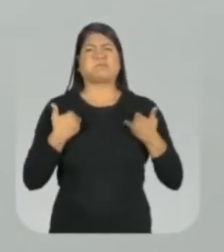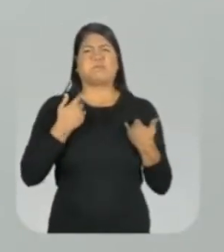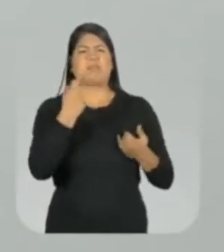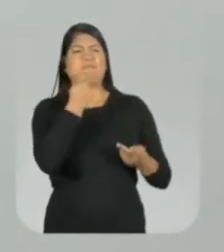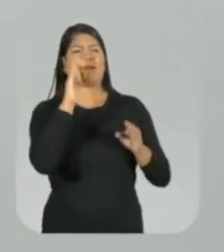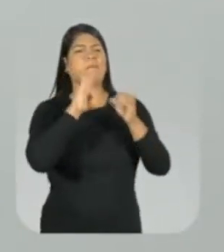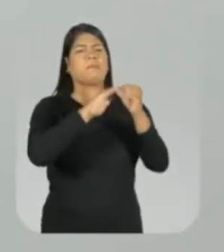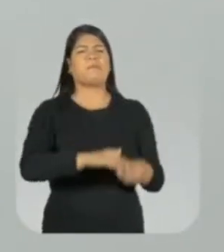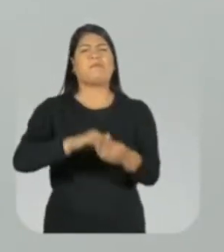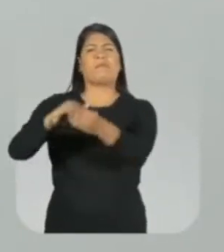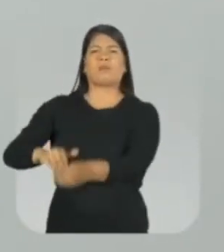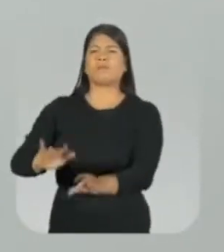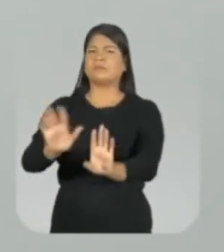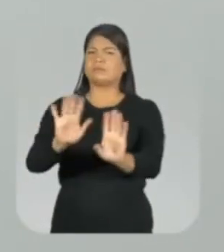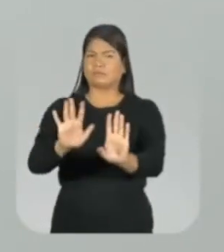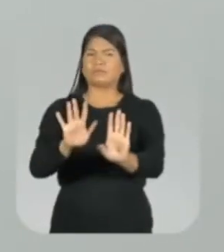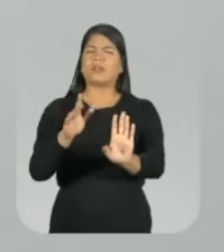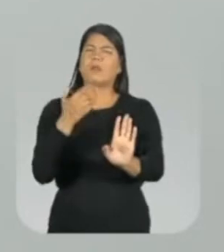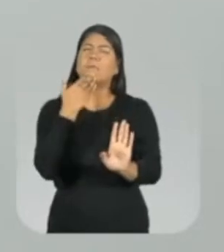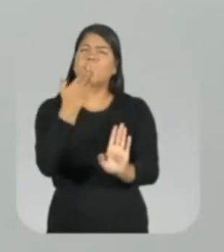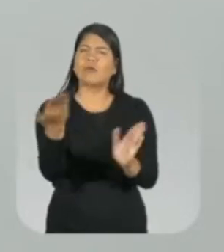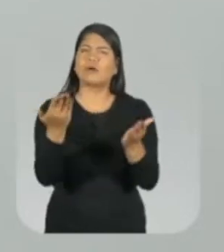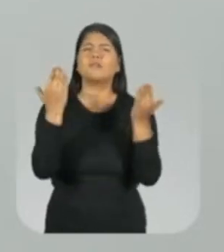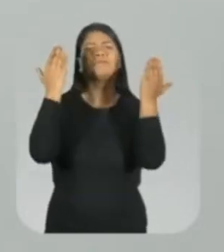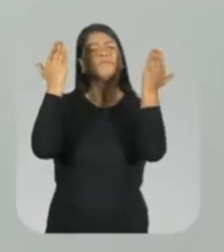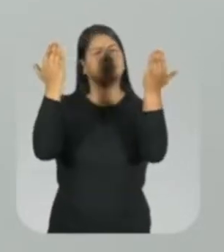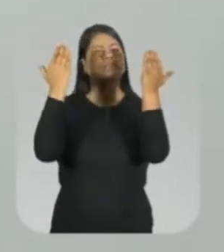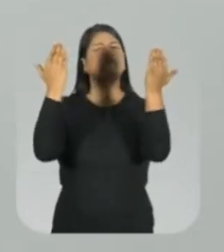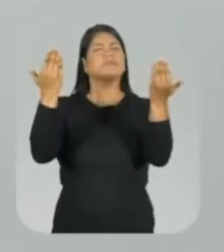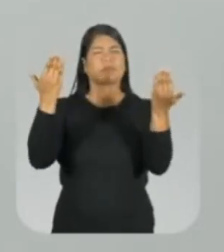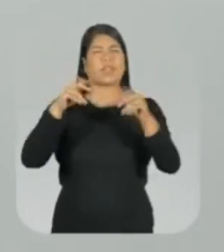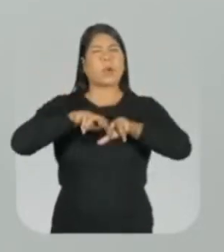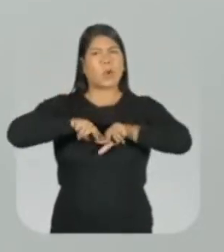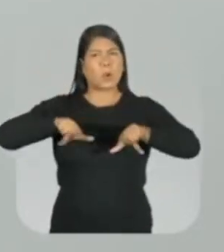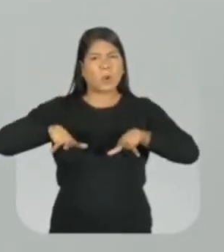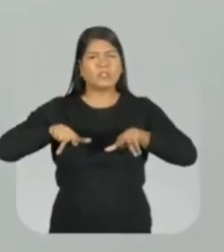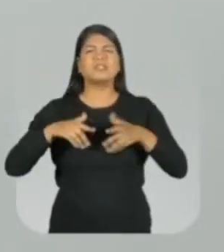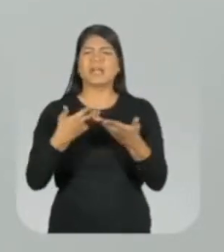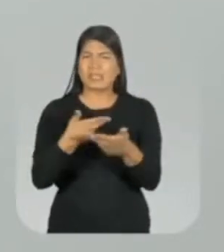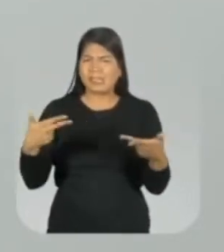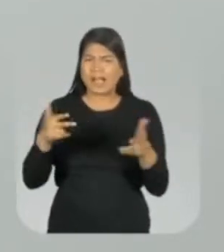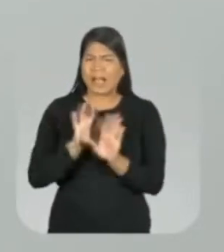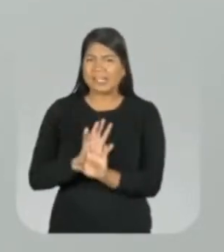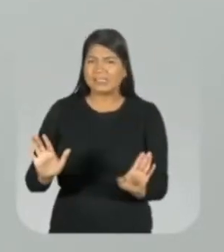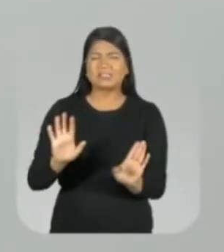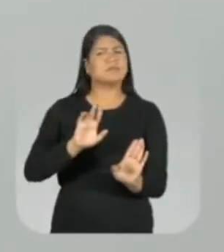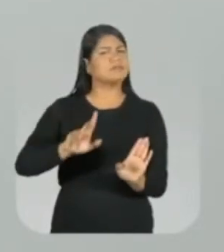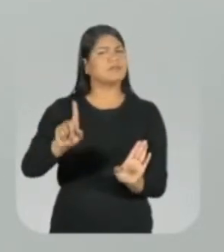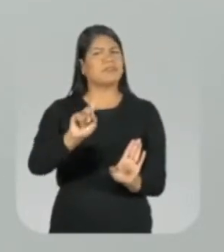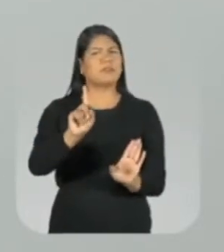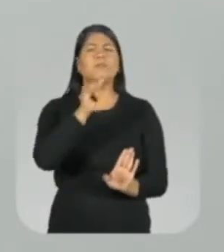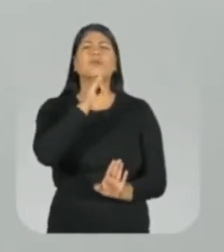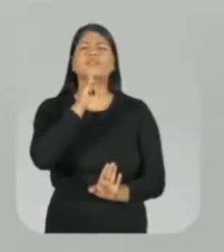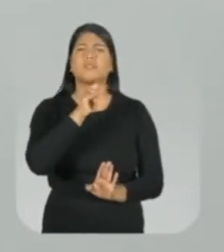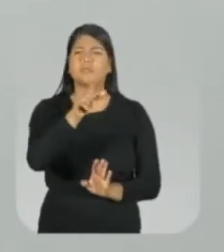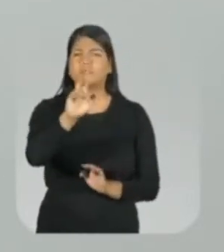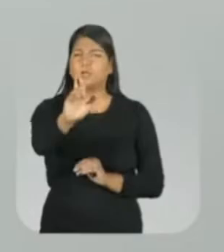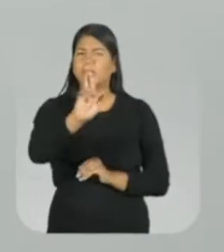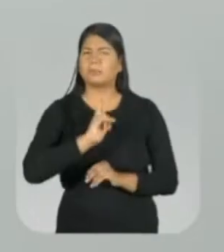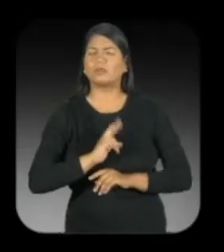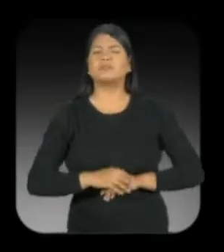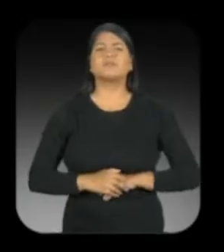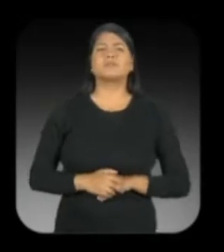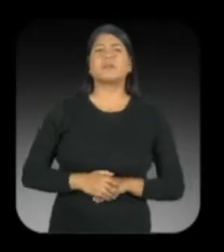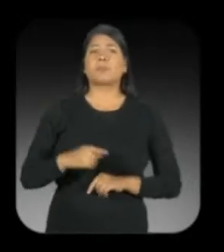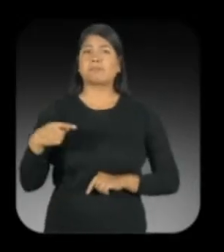para dos outros falar mal, eu te peço um instante de reflexão para dizer que as coisas não são bem assim, não. Quer ver? Tenta responder